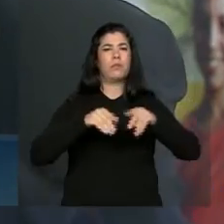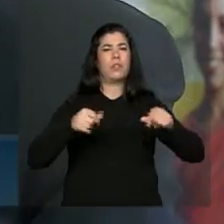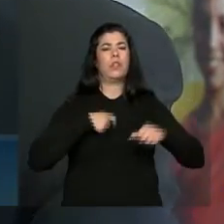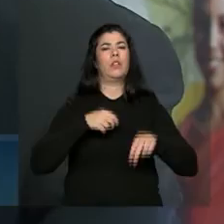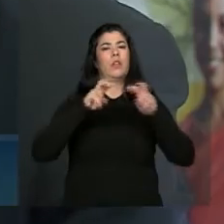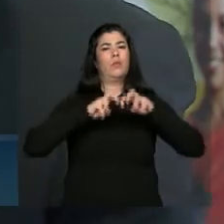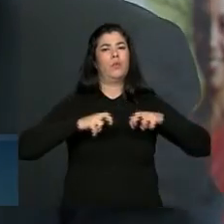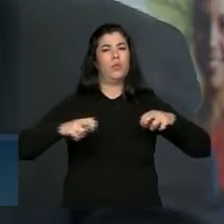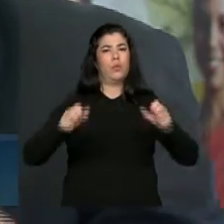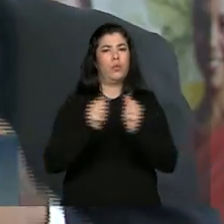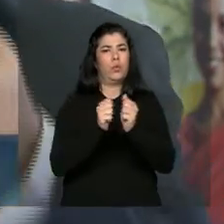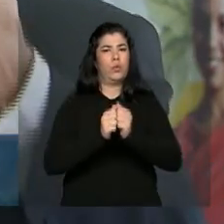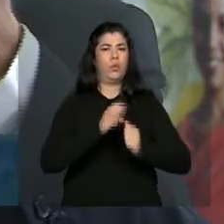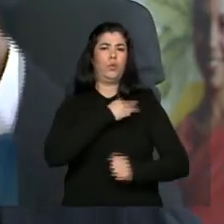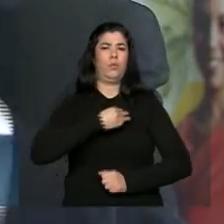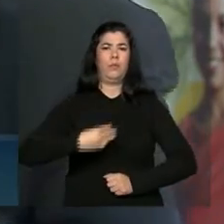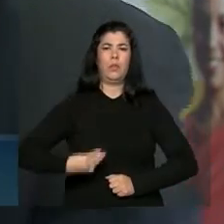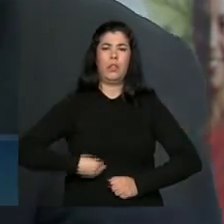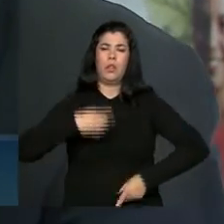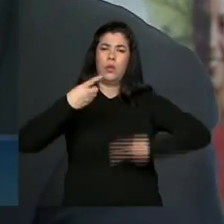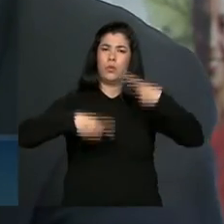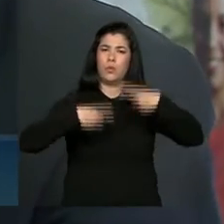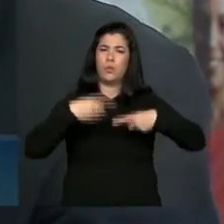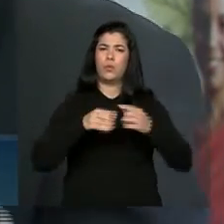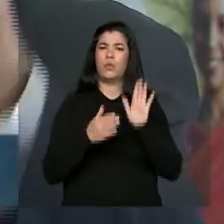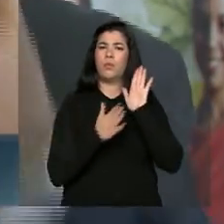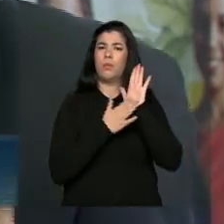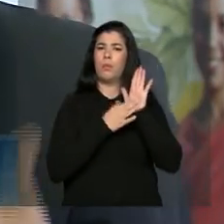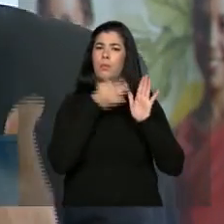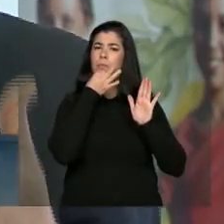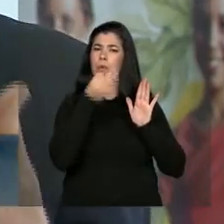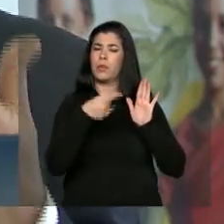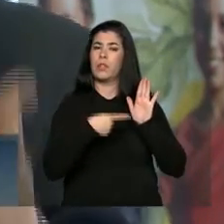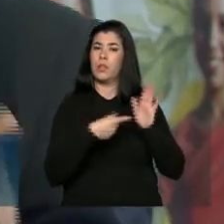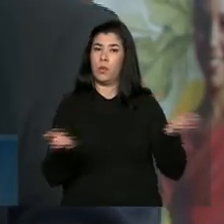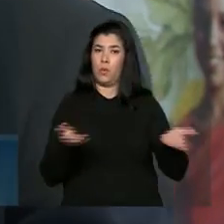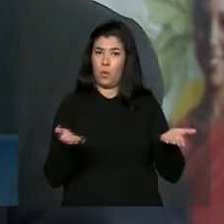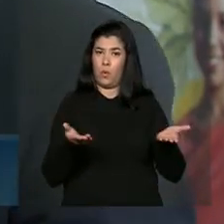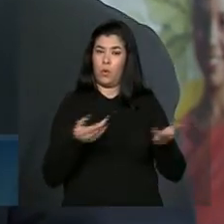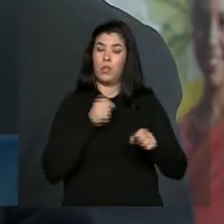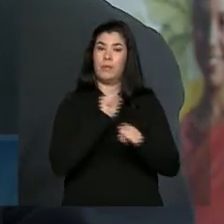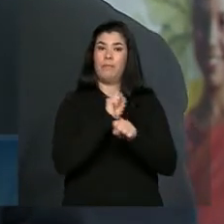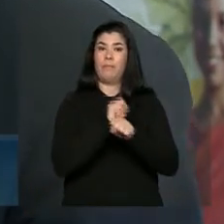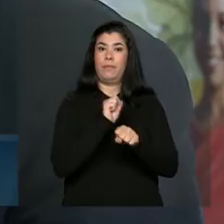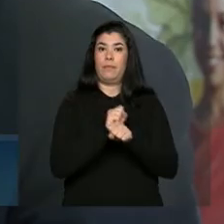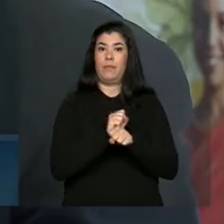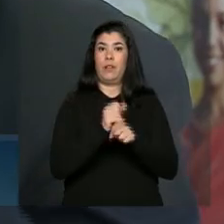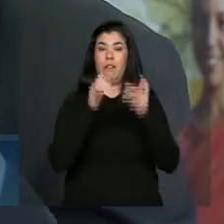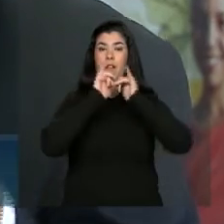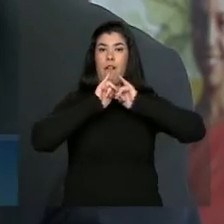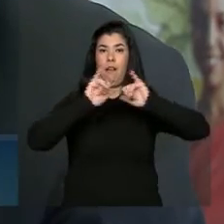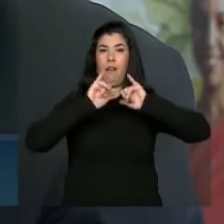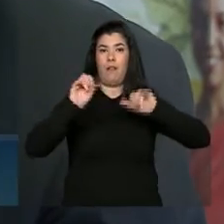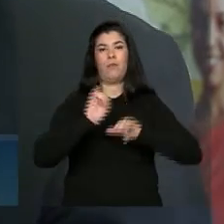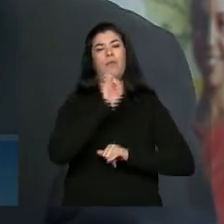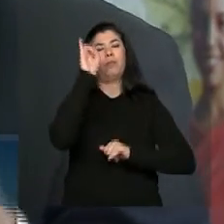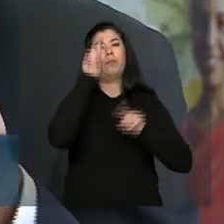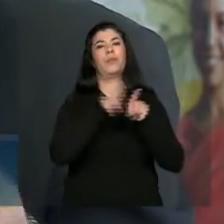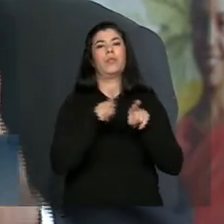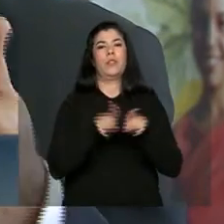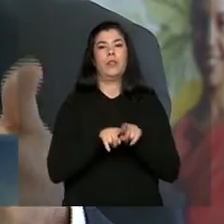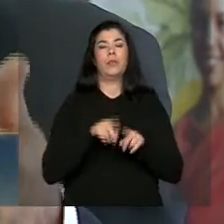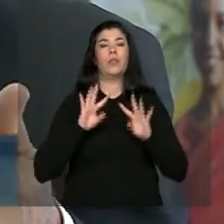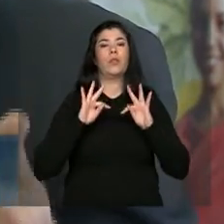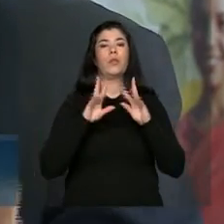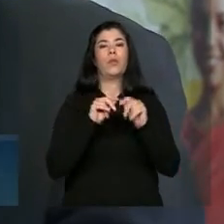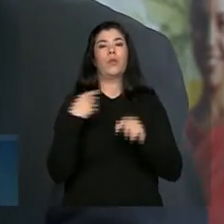ministros, debatemos, apresentamos propostas e hoje estamos na expectativa desse anúncio importante para que